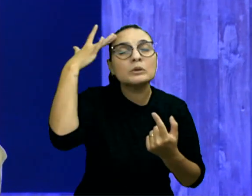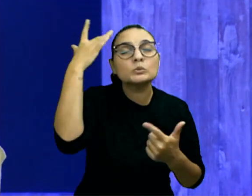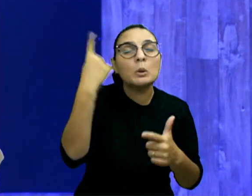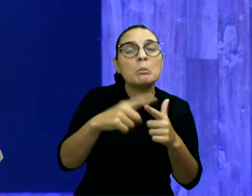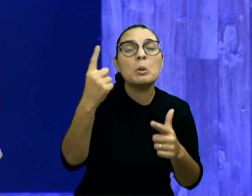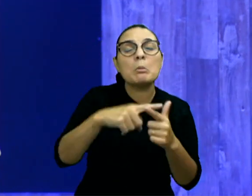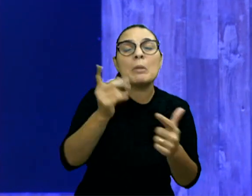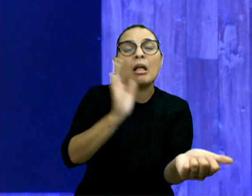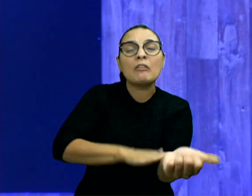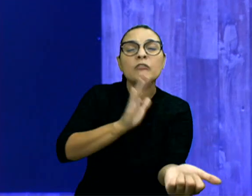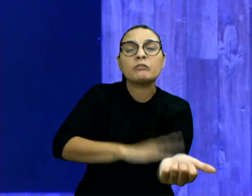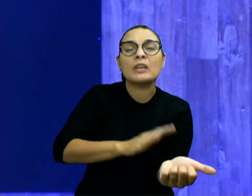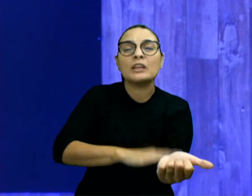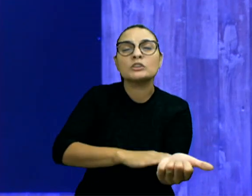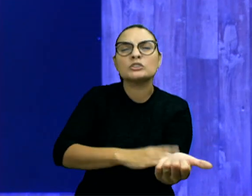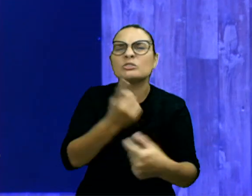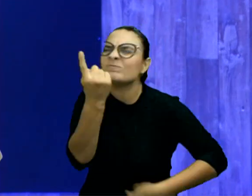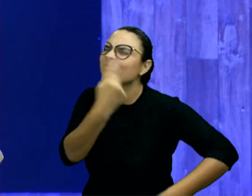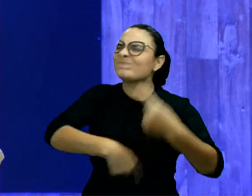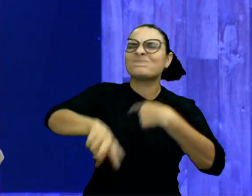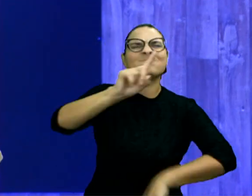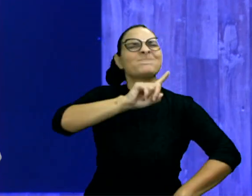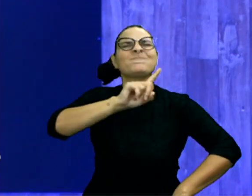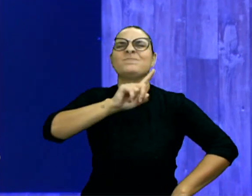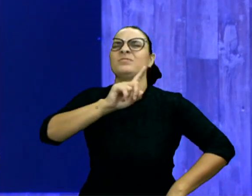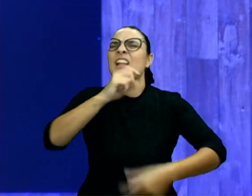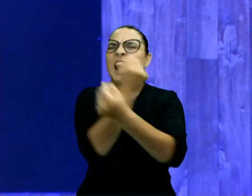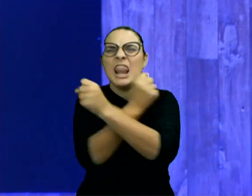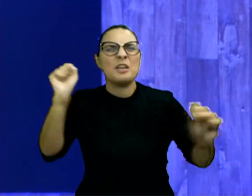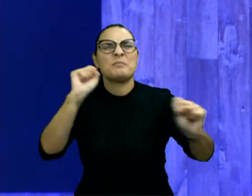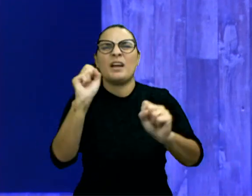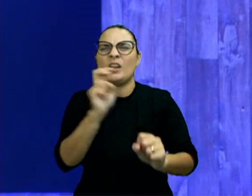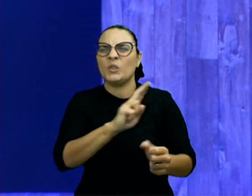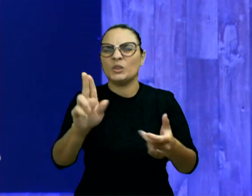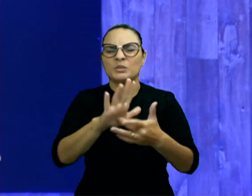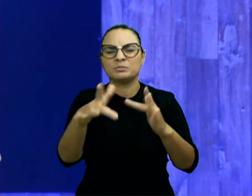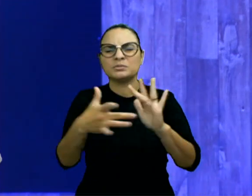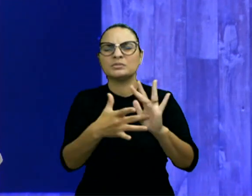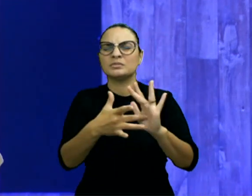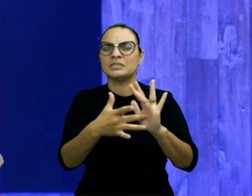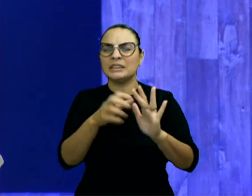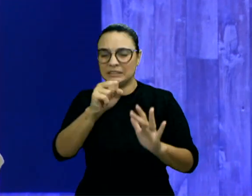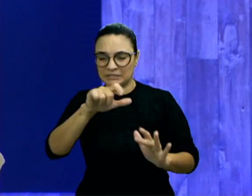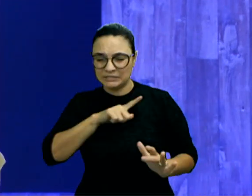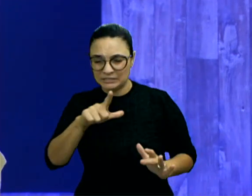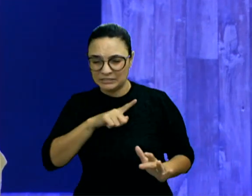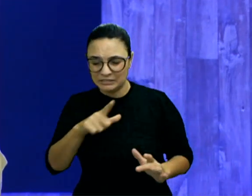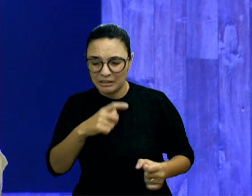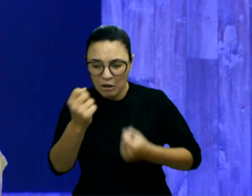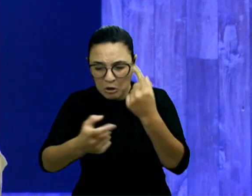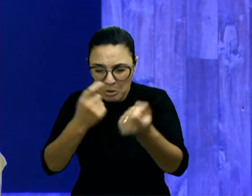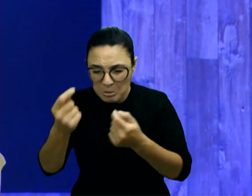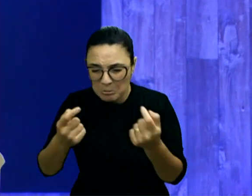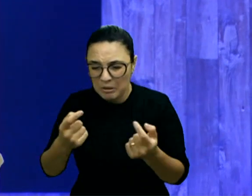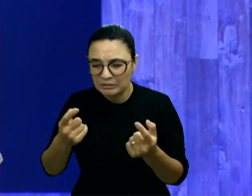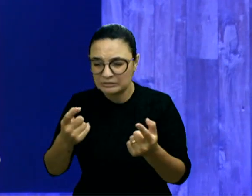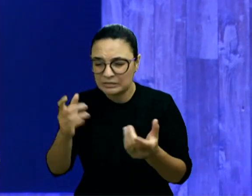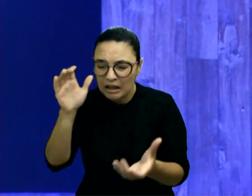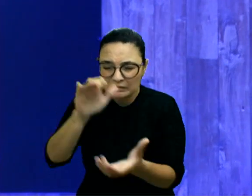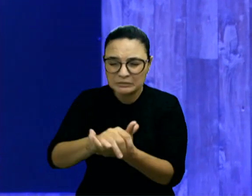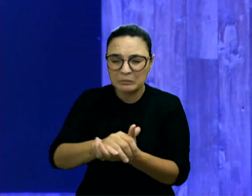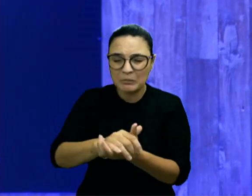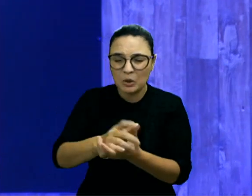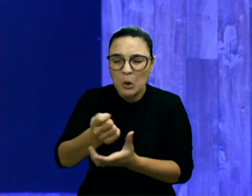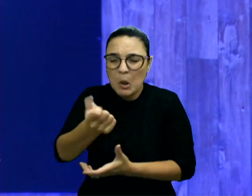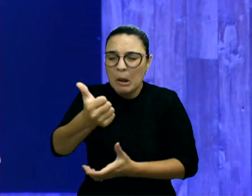vícios, que sejam restauradas, libertas, em nome de Jesus. Se há lares à beira do divórcio, Pai, que